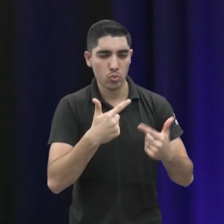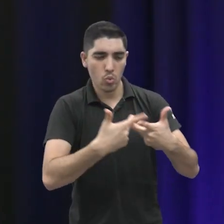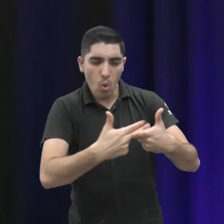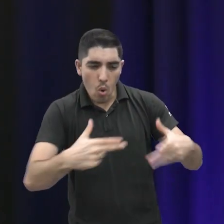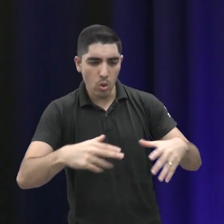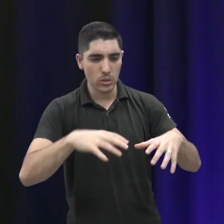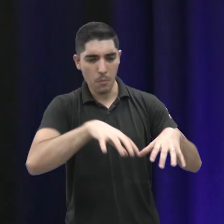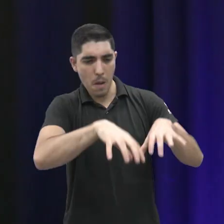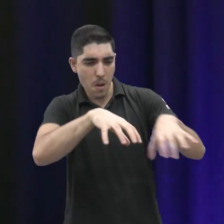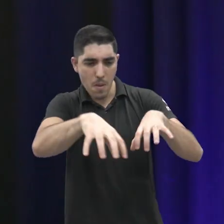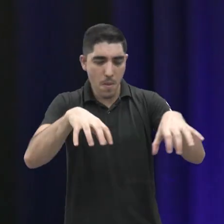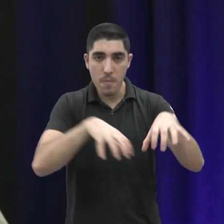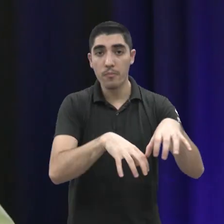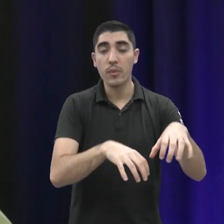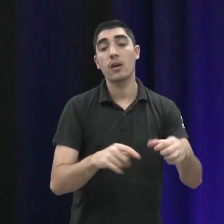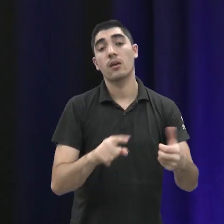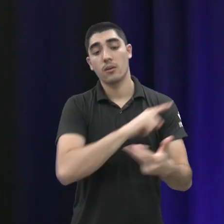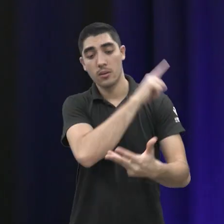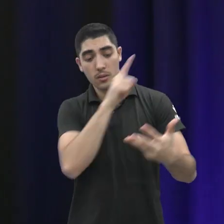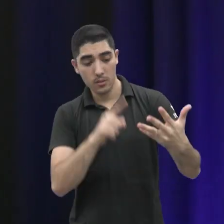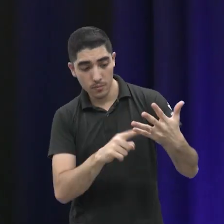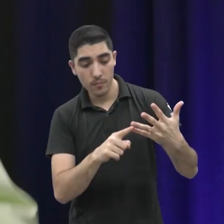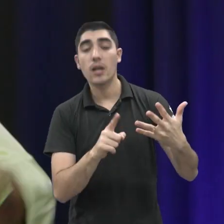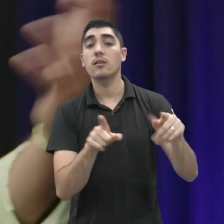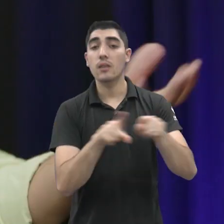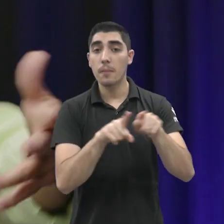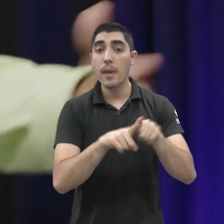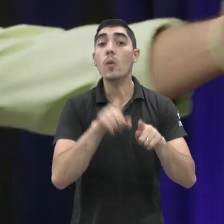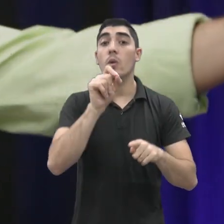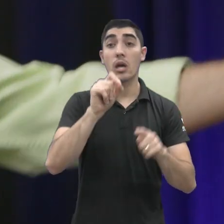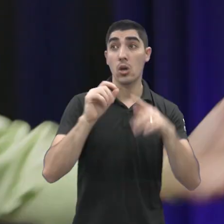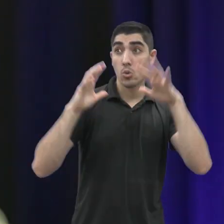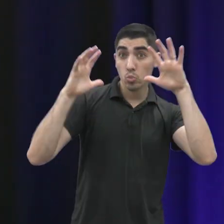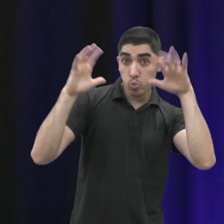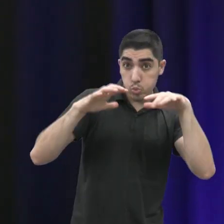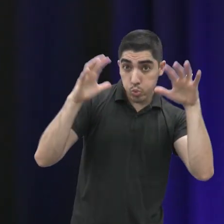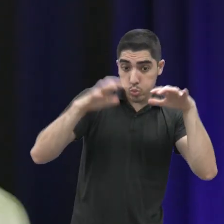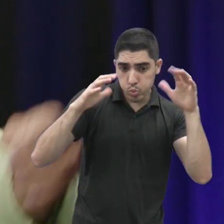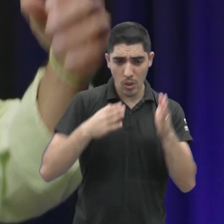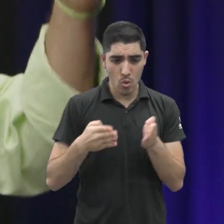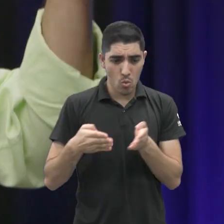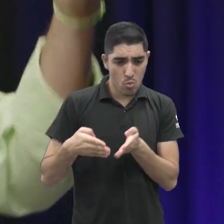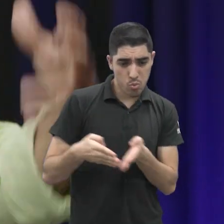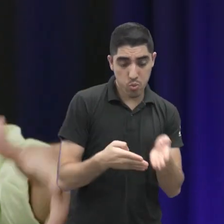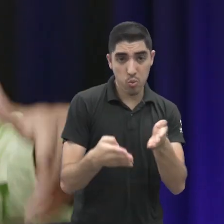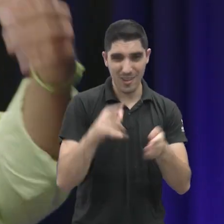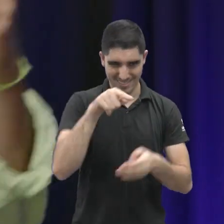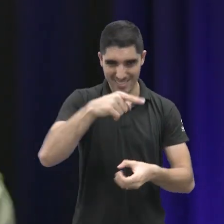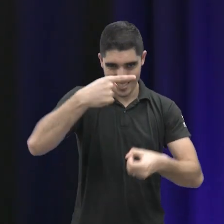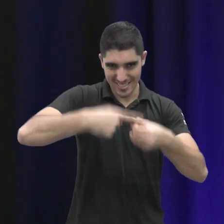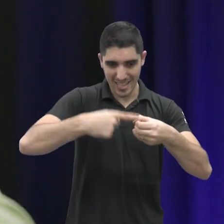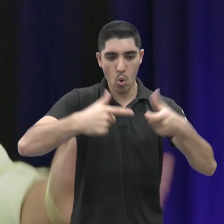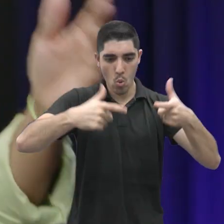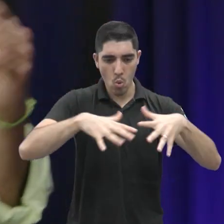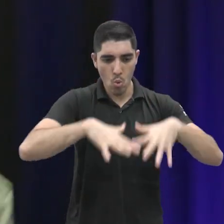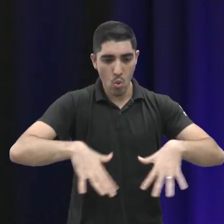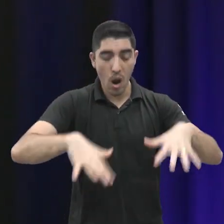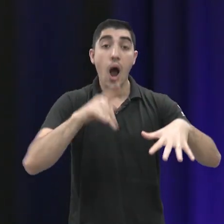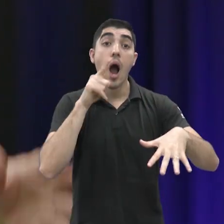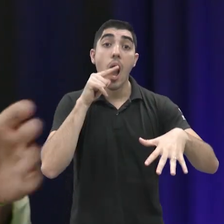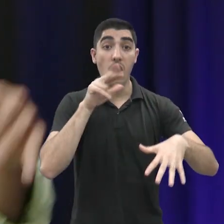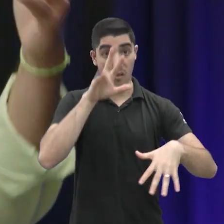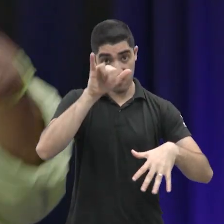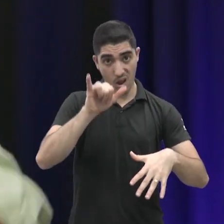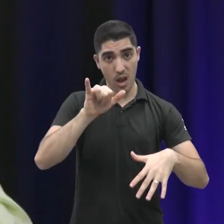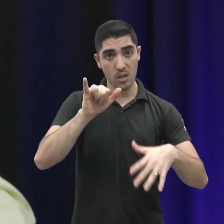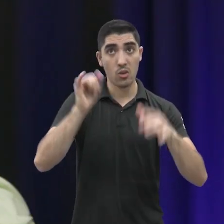Né? O que é a drenagem pluvial? Quando chove numa cidade, né, essa água vai percorrer caminhos, né,